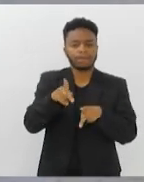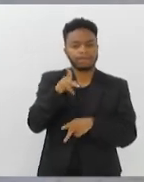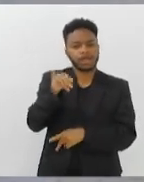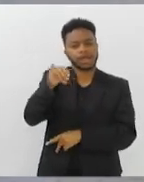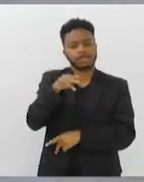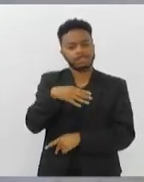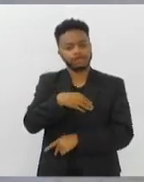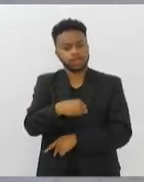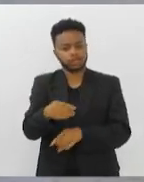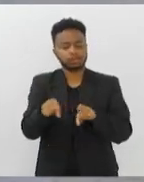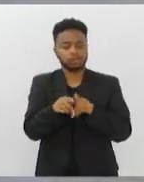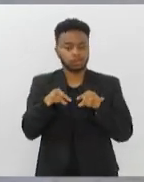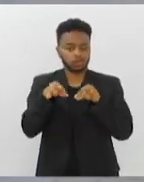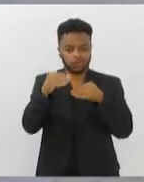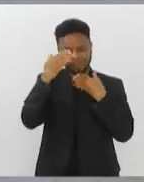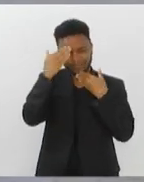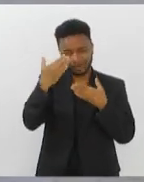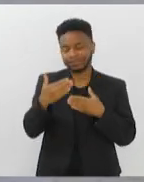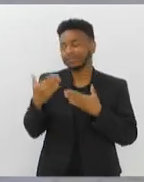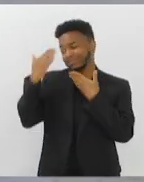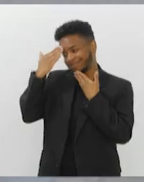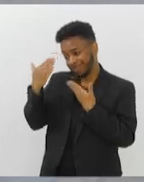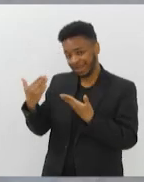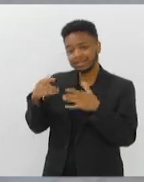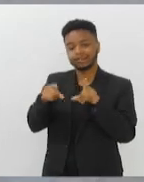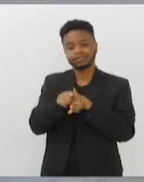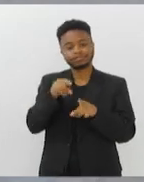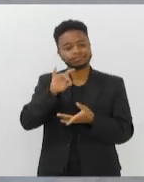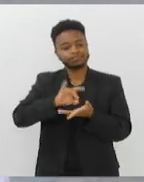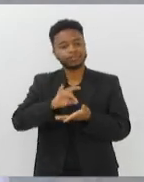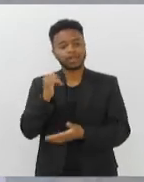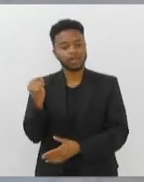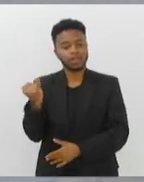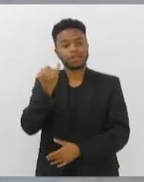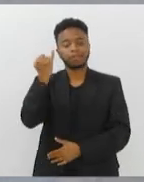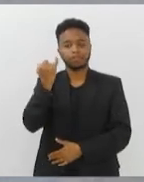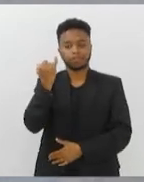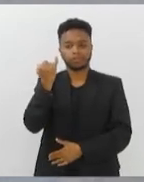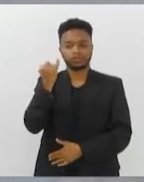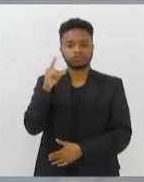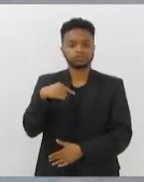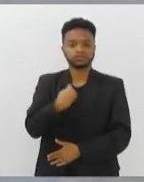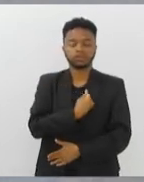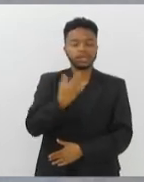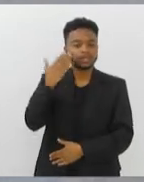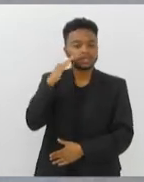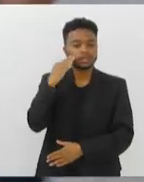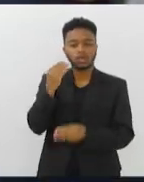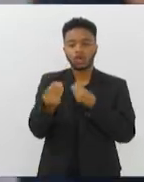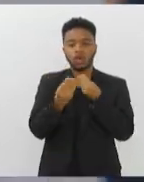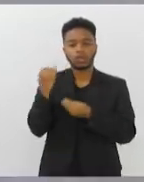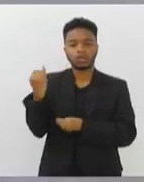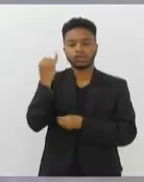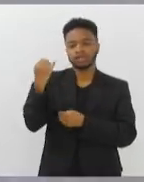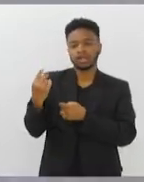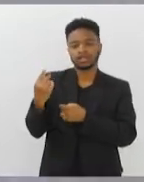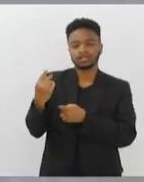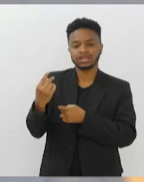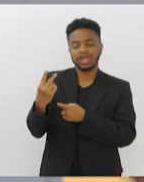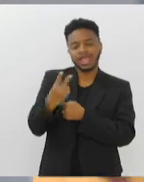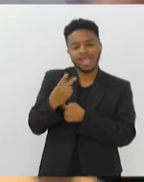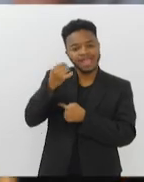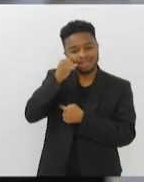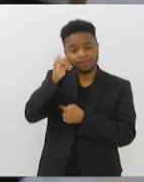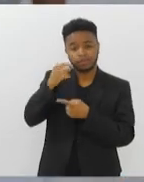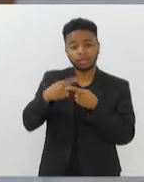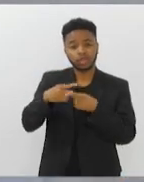também. Muito obrigado. Sim, muito obrigada. É muito importante, né, entender a importância da prevenção, porque é uma doença que leva